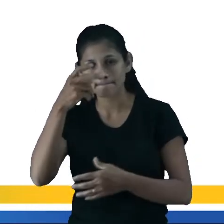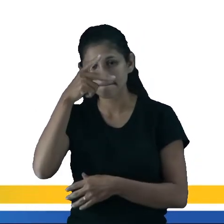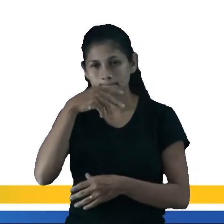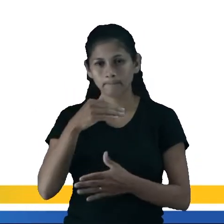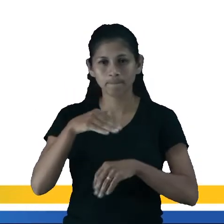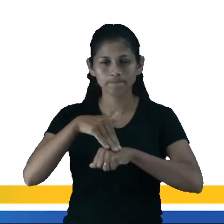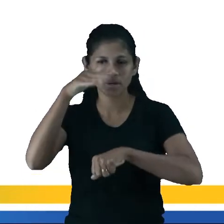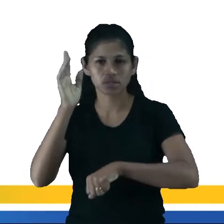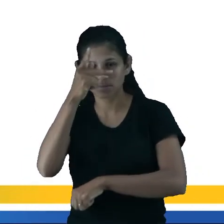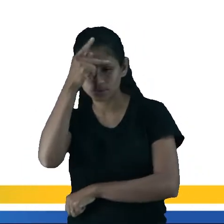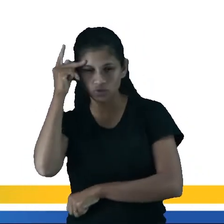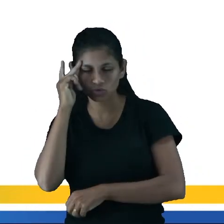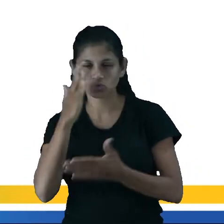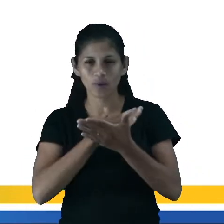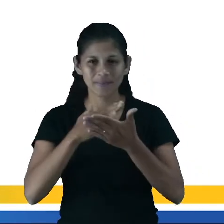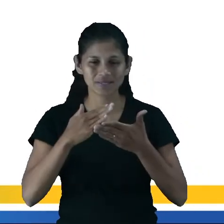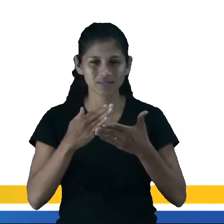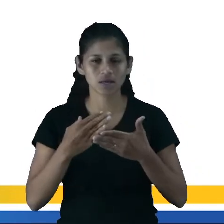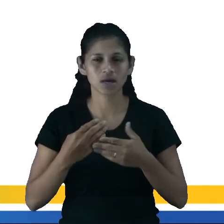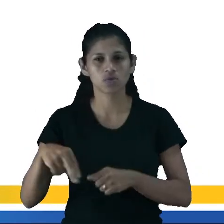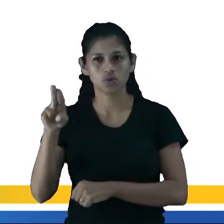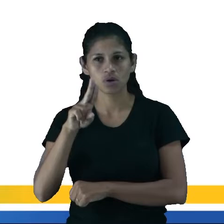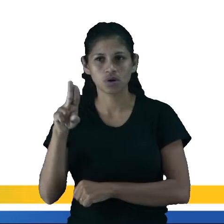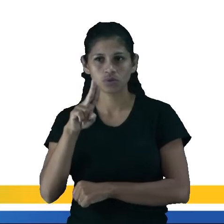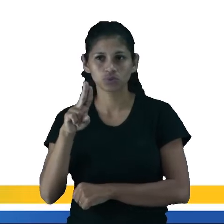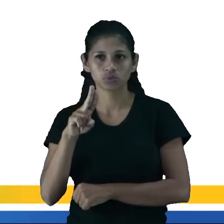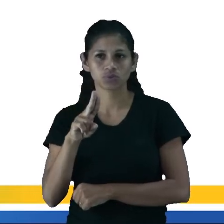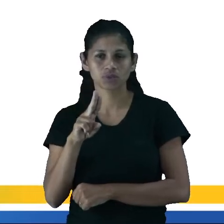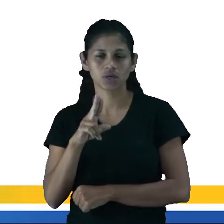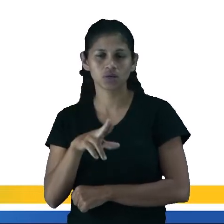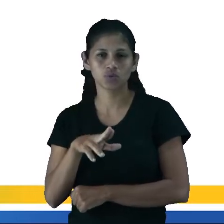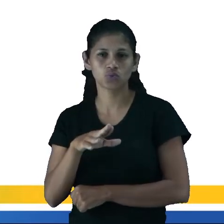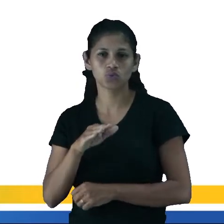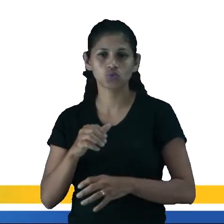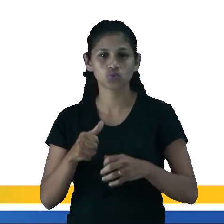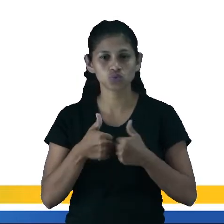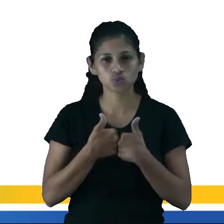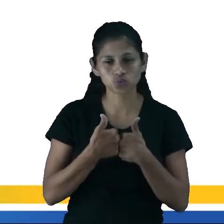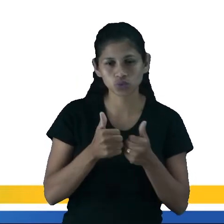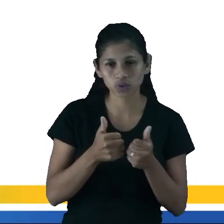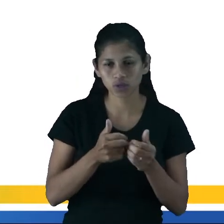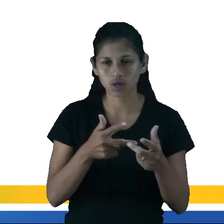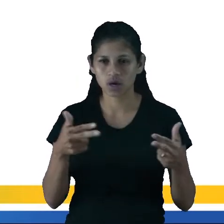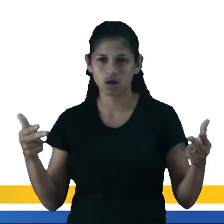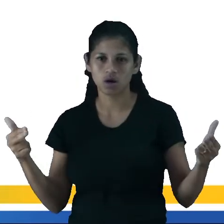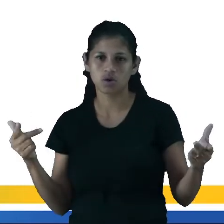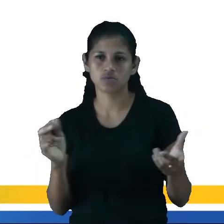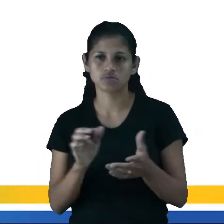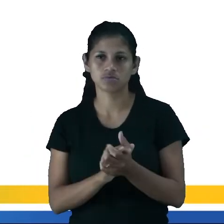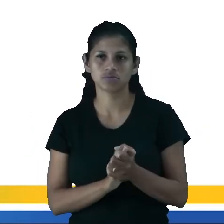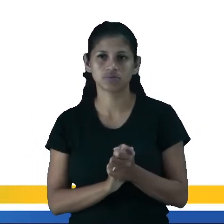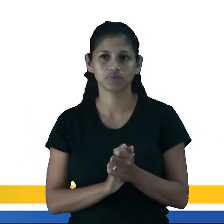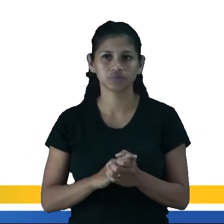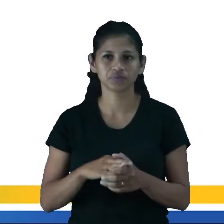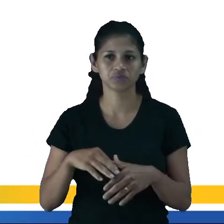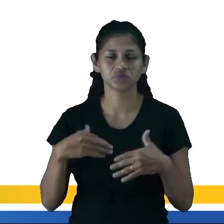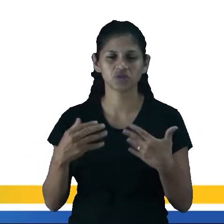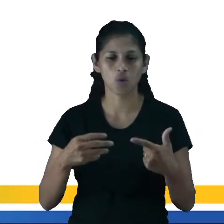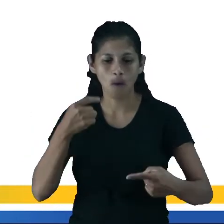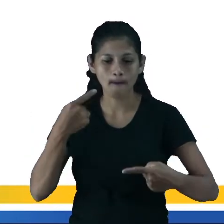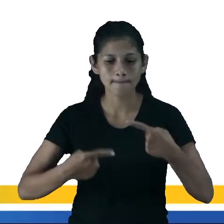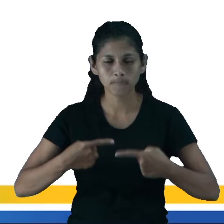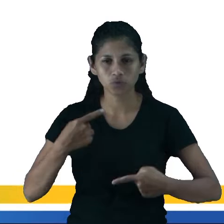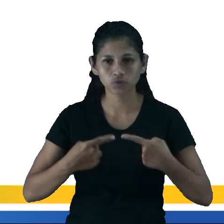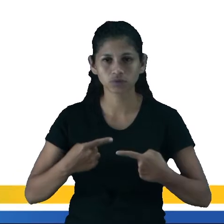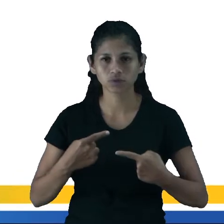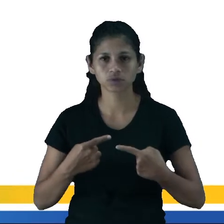teria sido acentuada com políticas que diminuíam a taxação na compra desses veículos, ou seja, políticas que